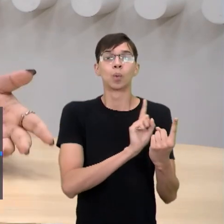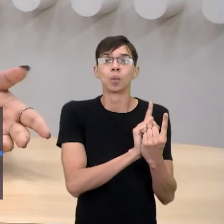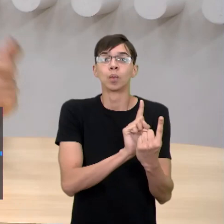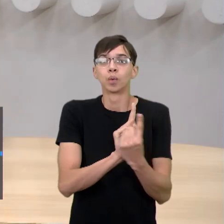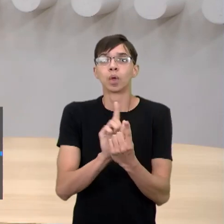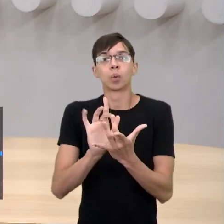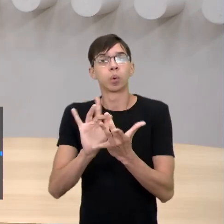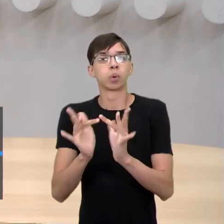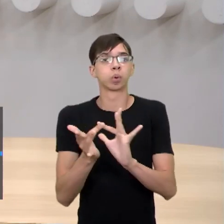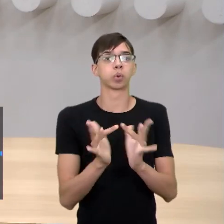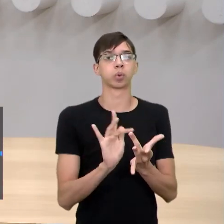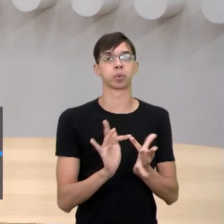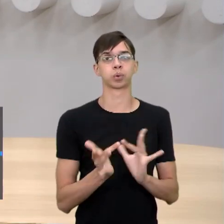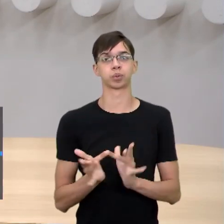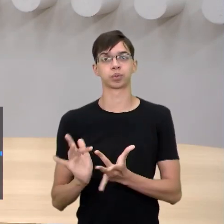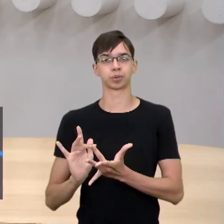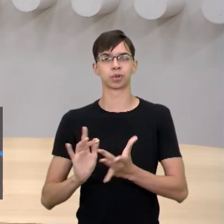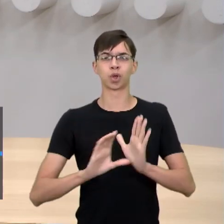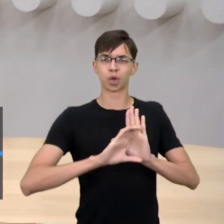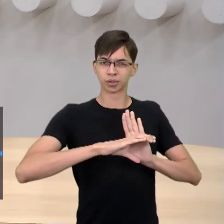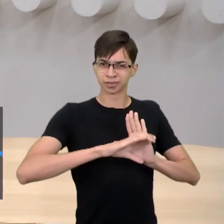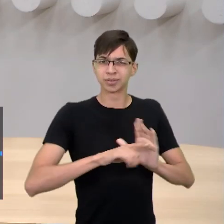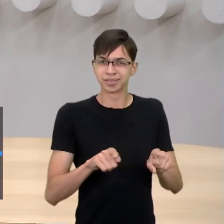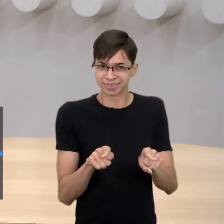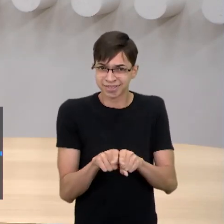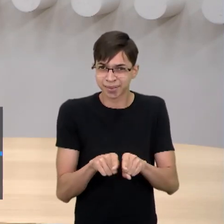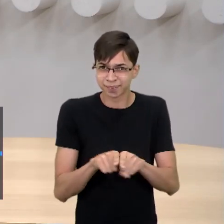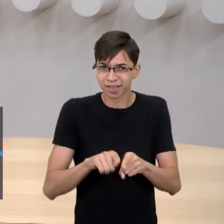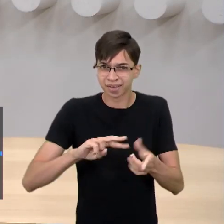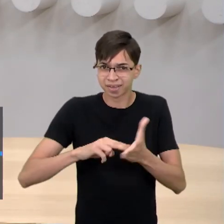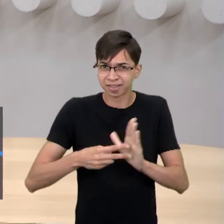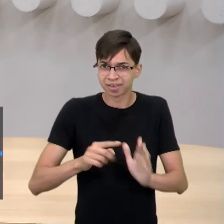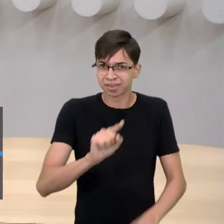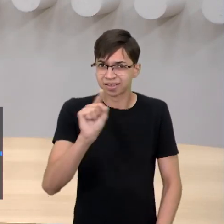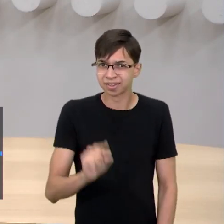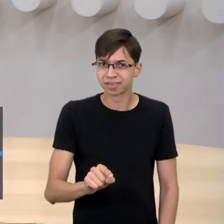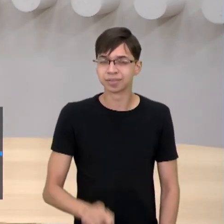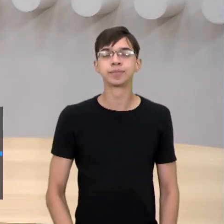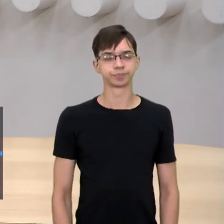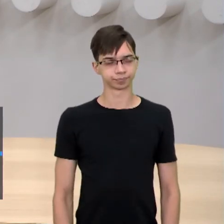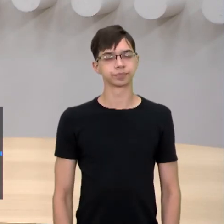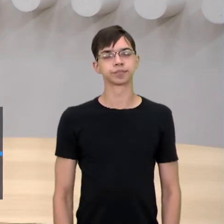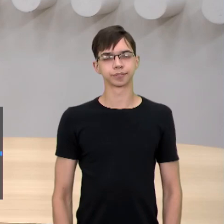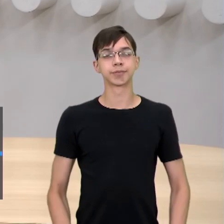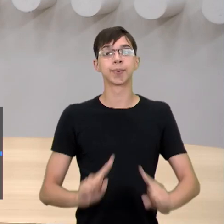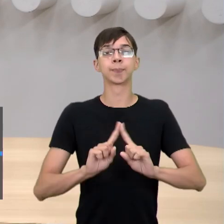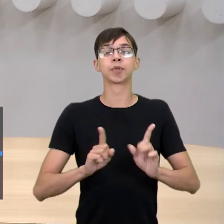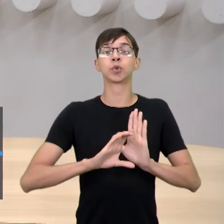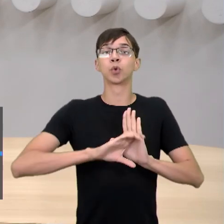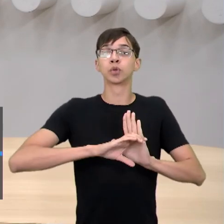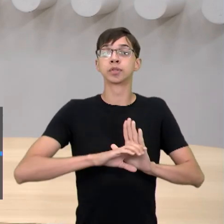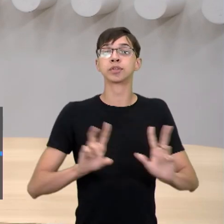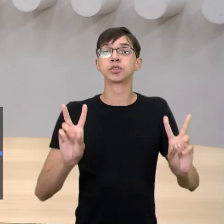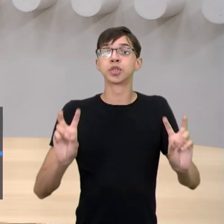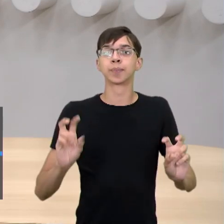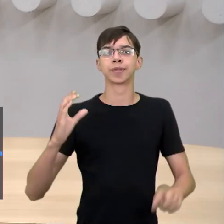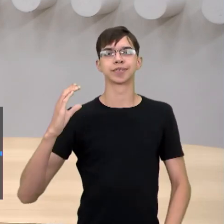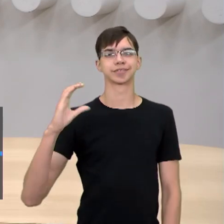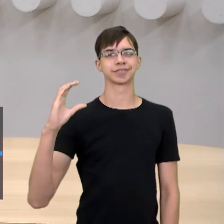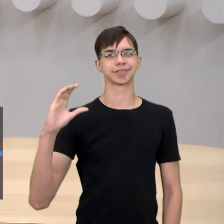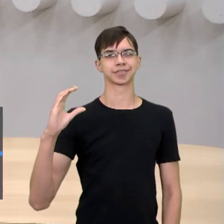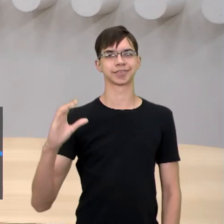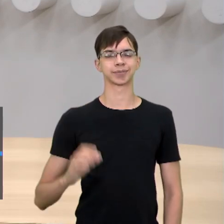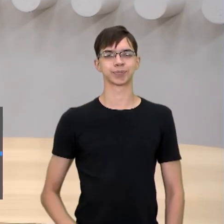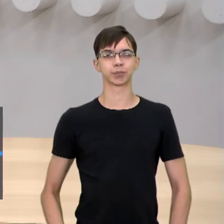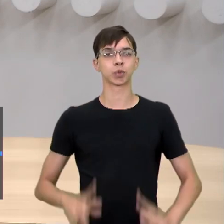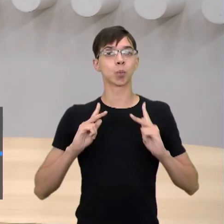é isso também. Mas a gente também, quando a gente pega o conceito de socialização, né, dentro das ciências humanas, a gente também